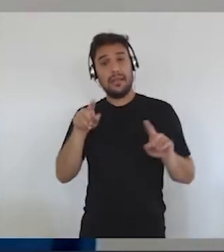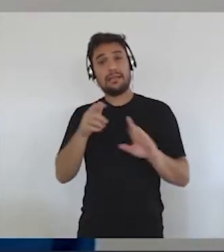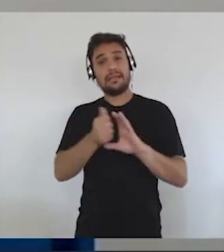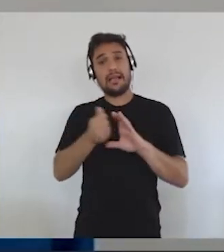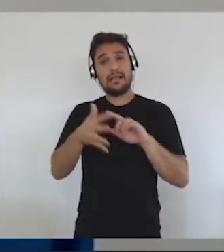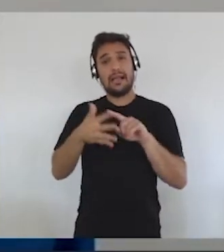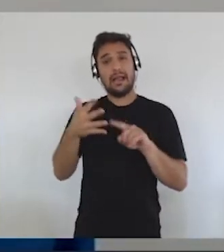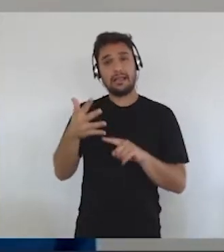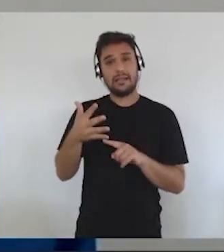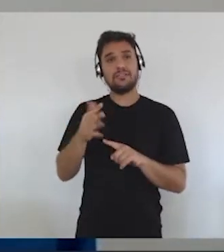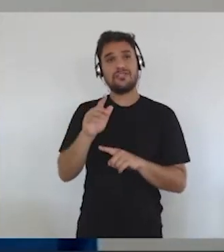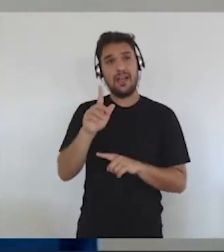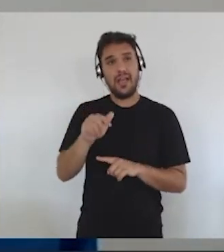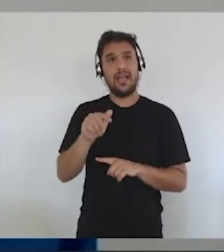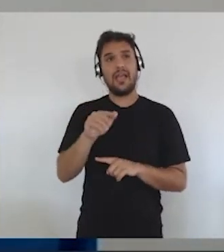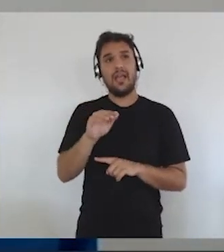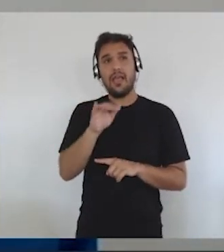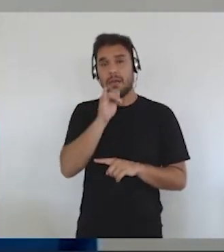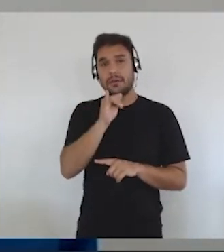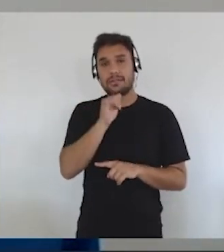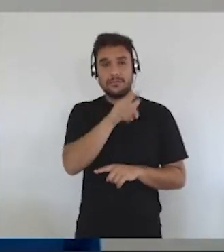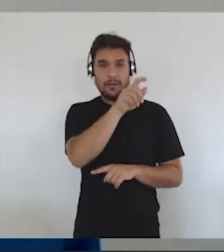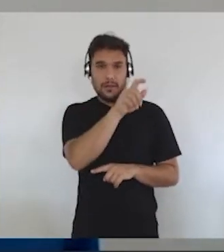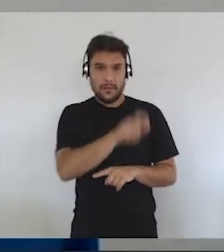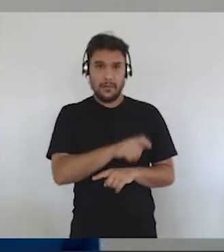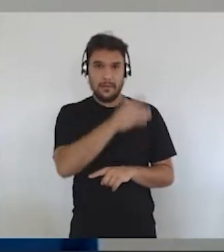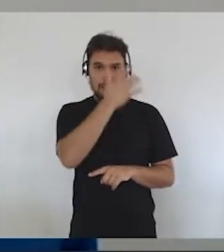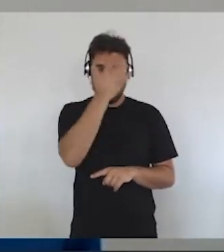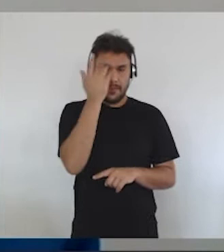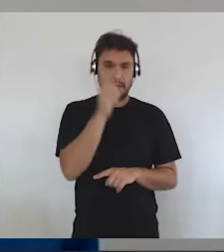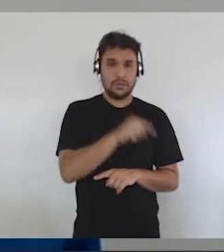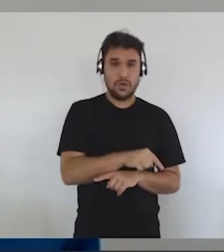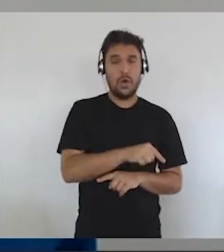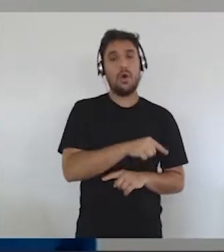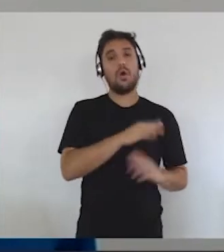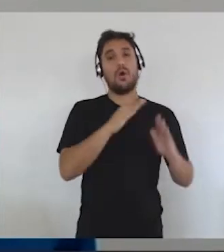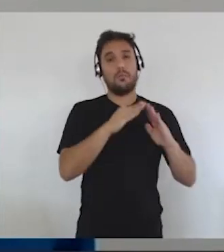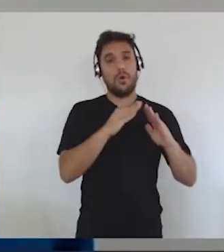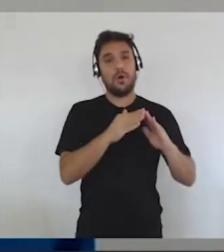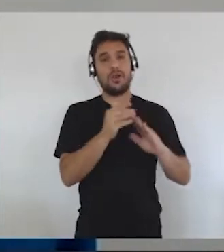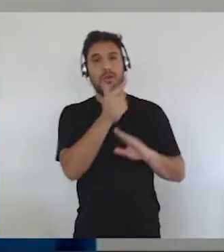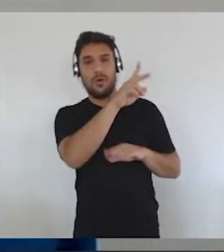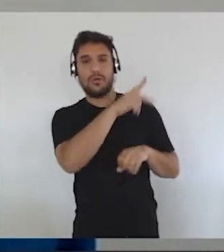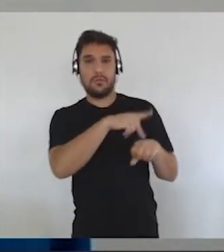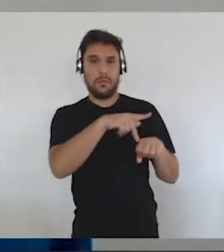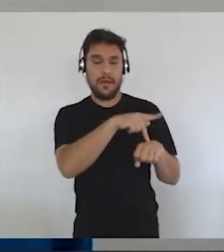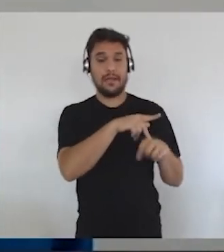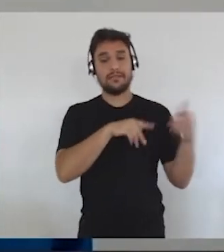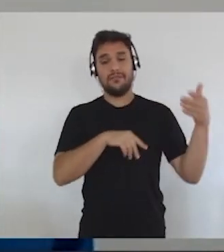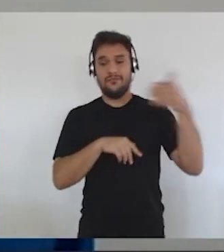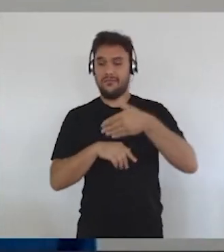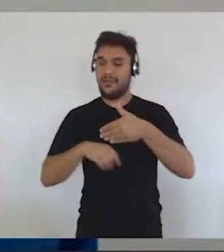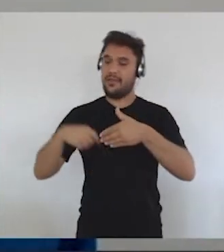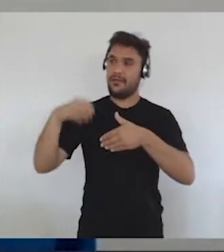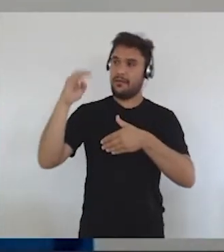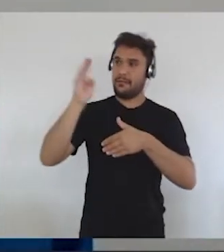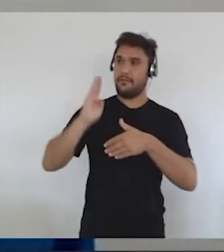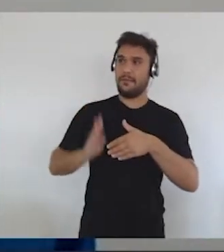de serem os pretensos adotantes residentes habitualmente num país estrangeiro e que vêm ao Brasil